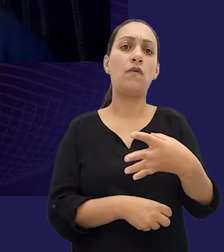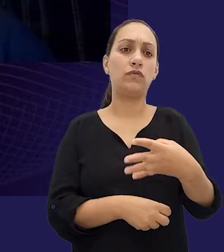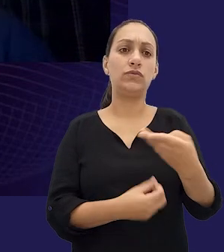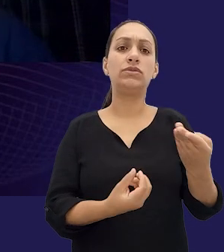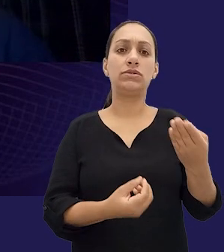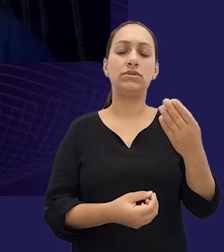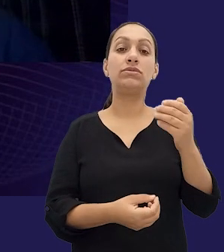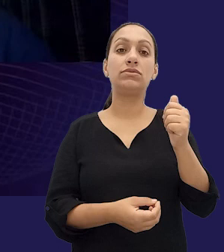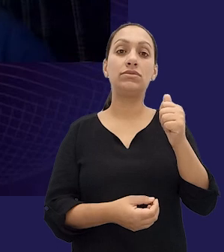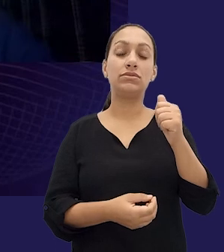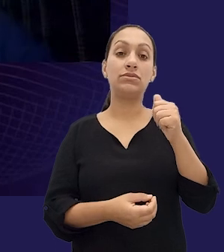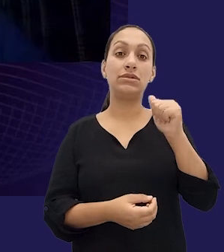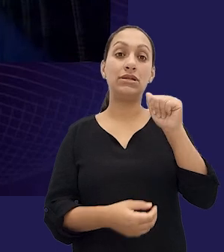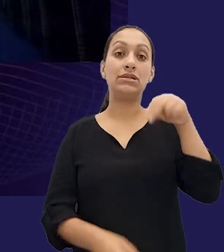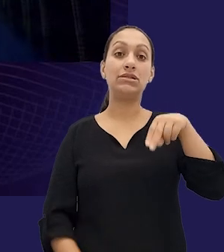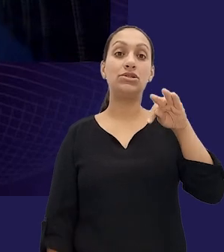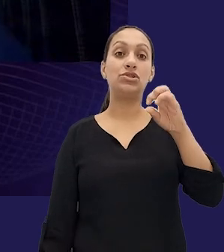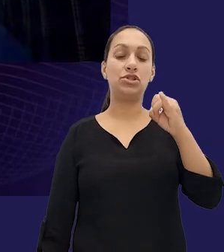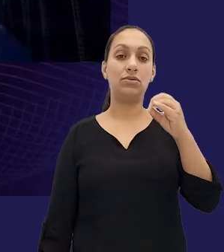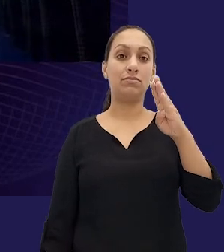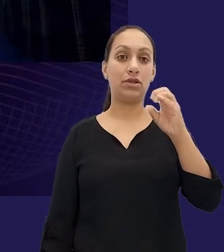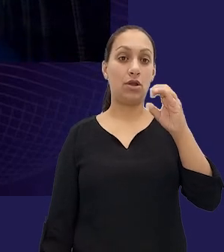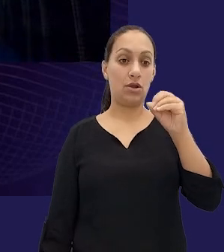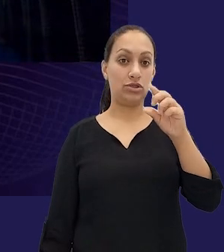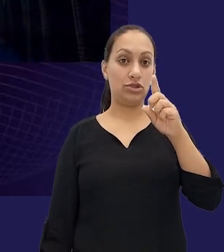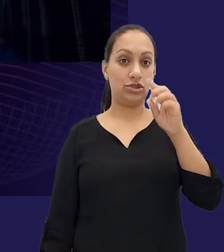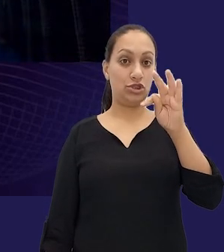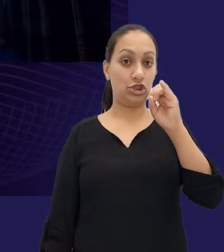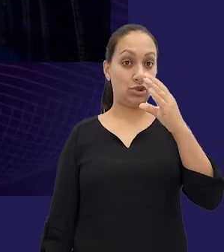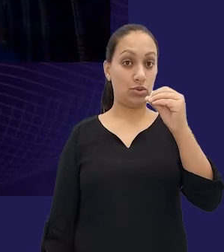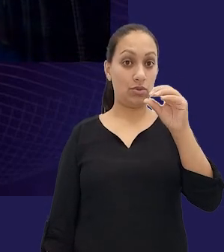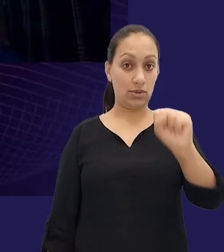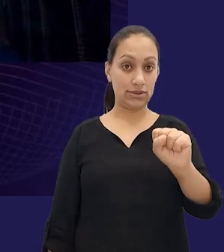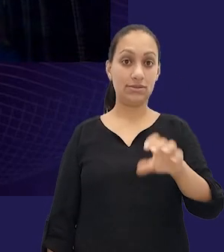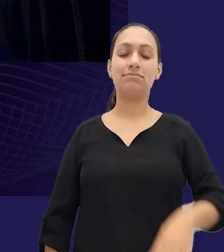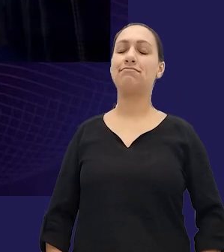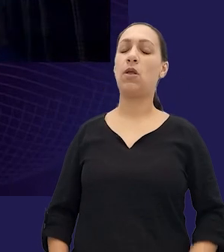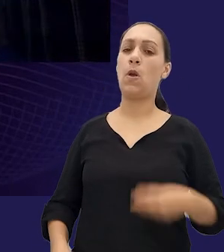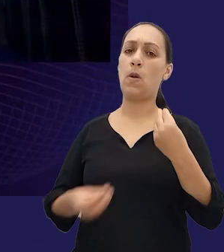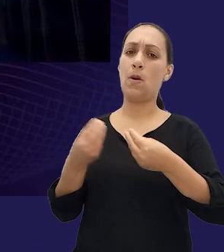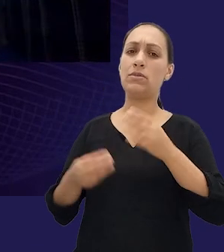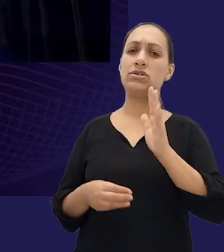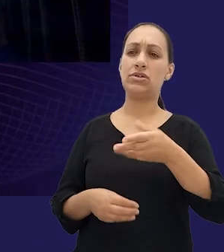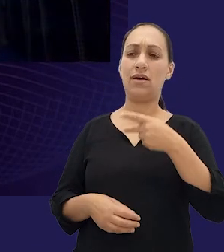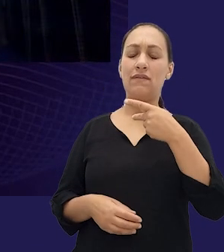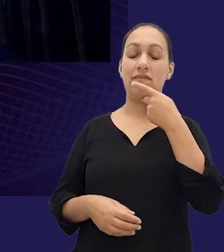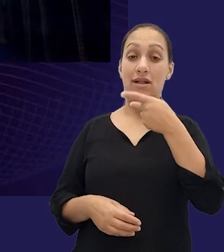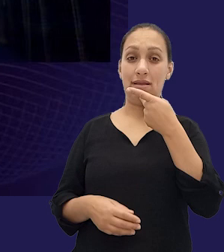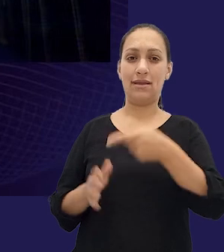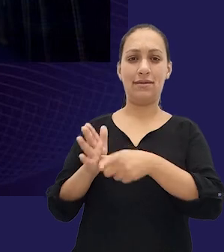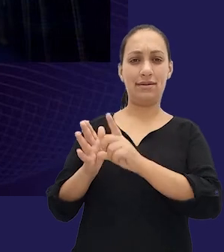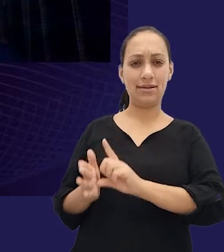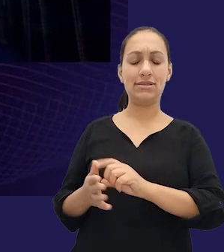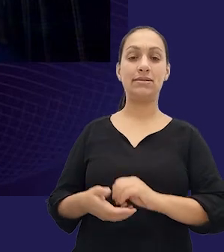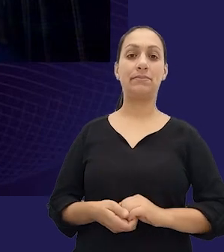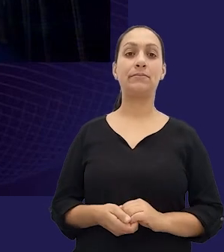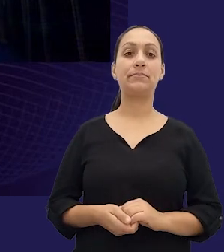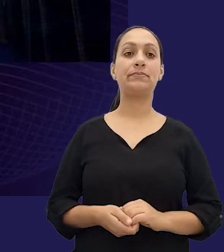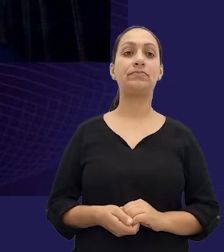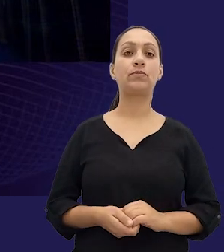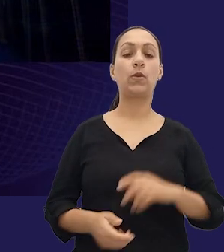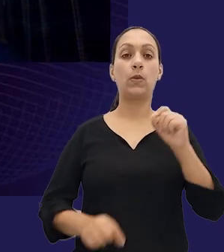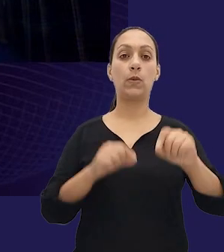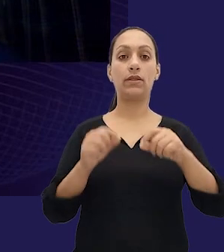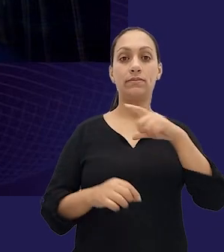antibióticos? Então, como eu comentei com a fala anterior, né, durante a minha fala, o que